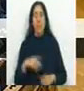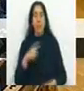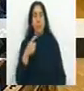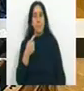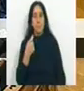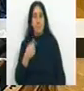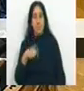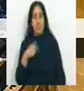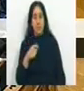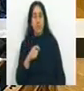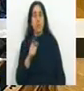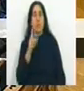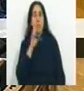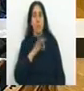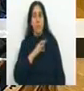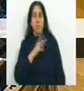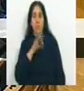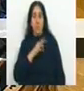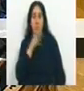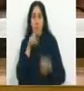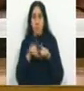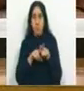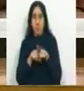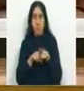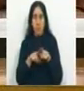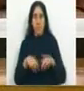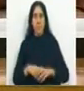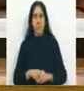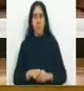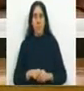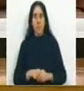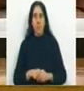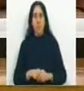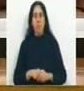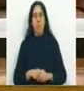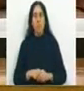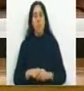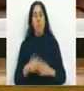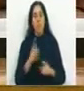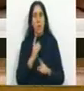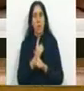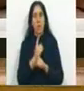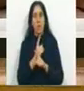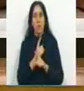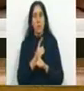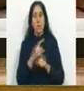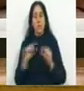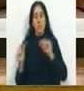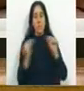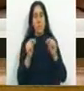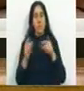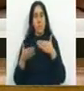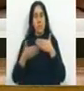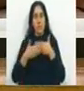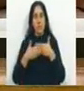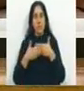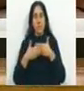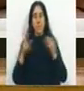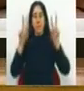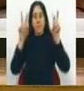Presidente, senhoras e senhores deputados, estamos a encerrar um debate que